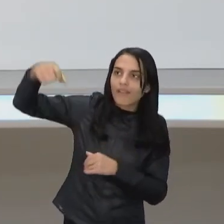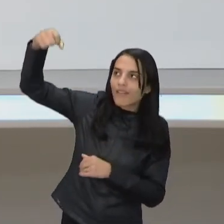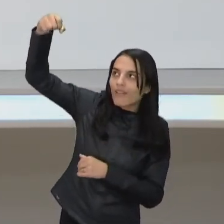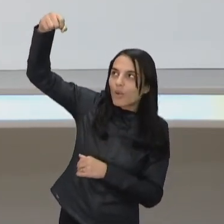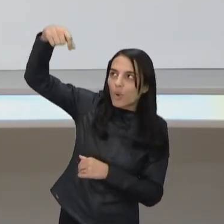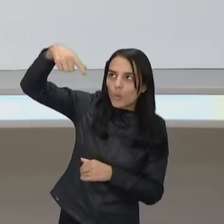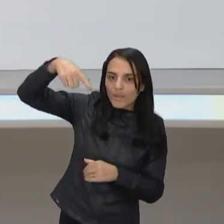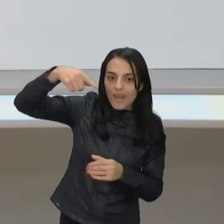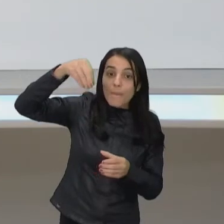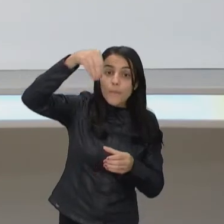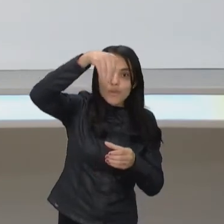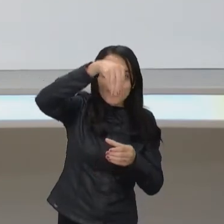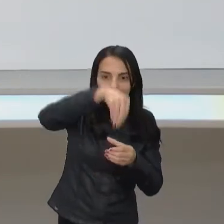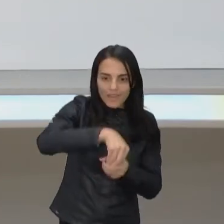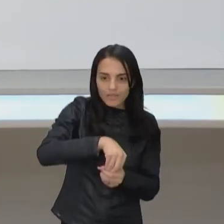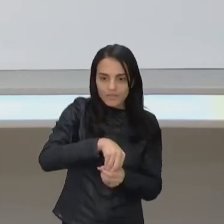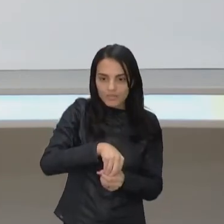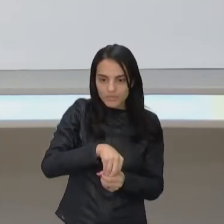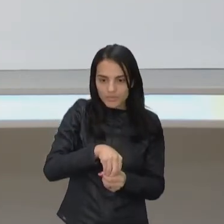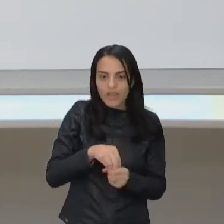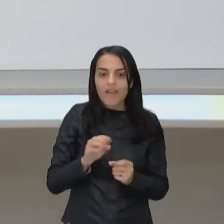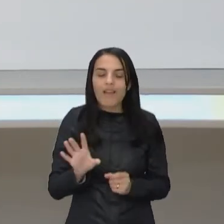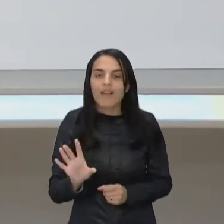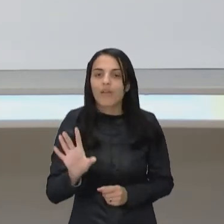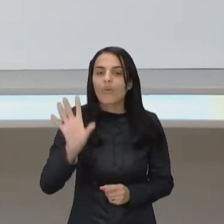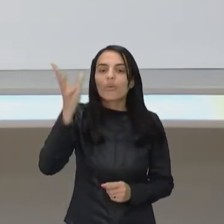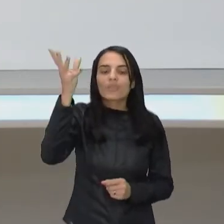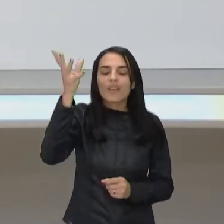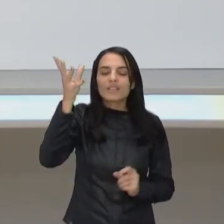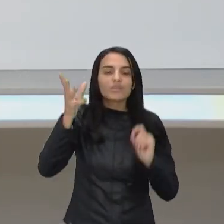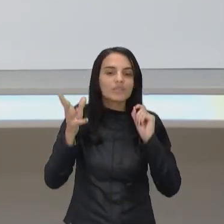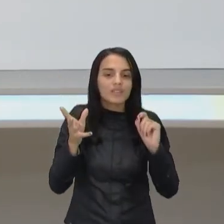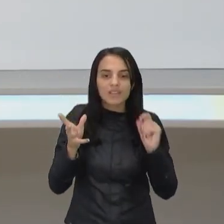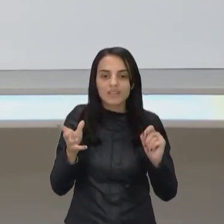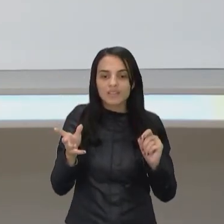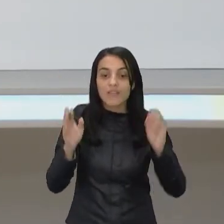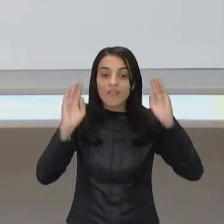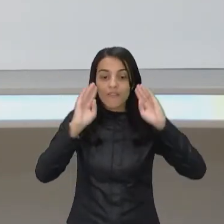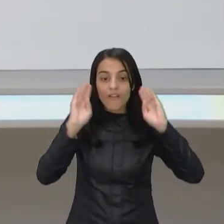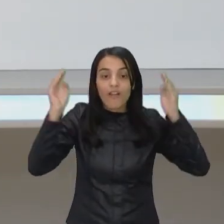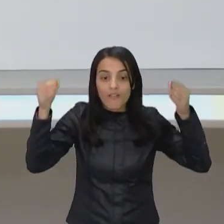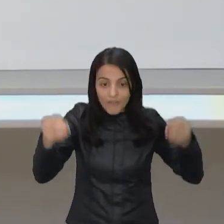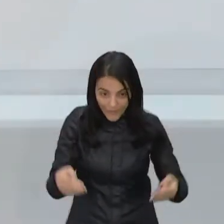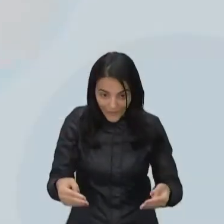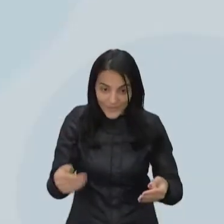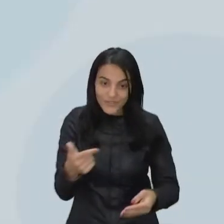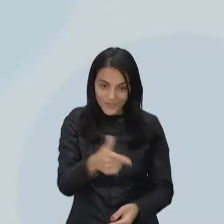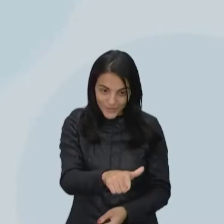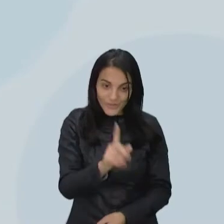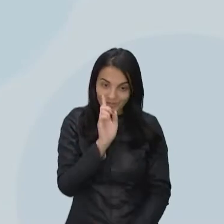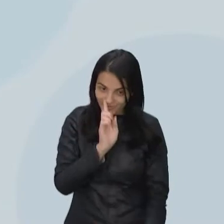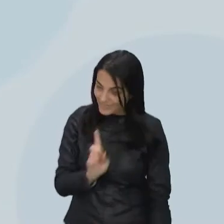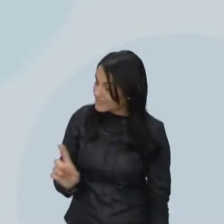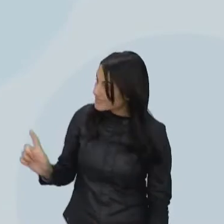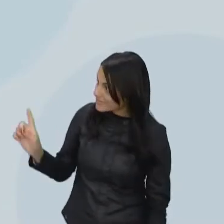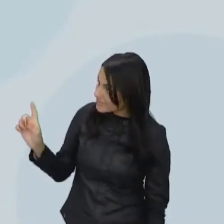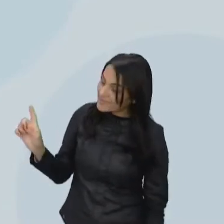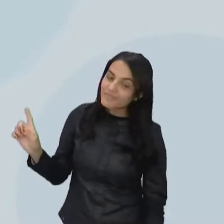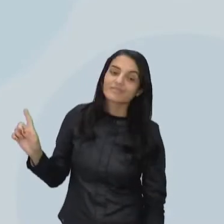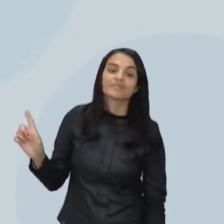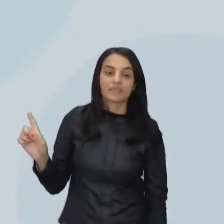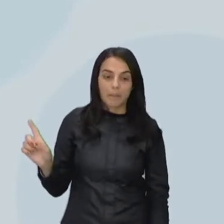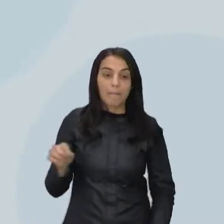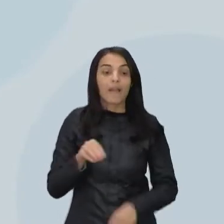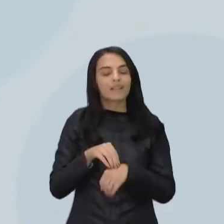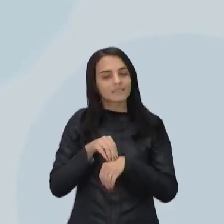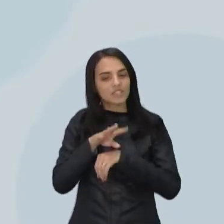dentro. E aí, esse fenômeno da refração, ele está direcionado, volta na tela lá de novo, por uma luz laser, para indicar